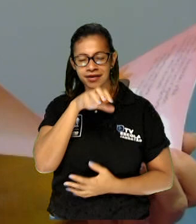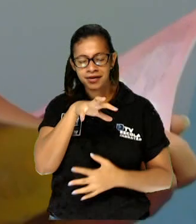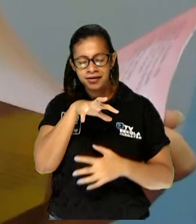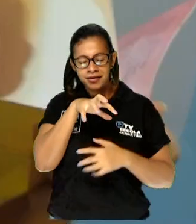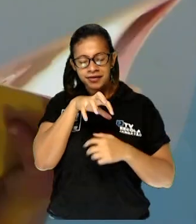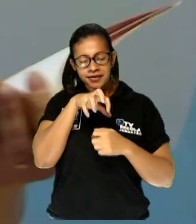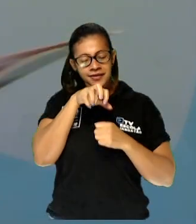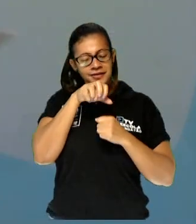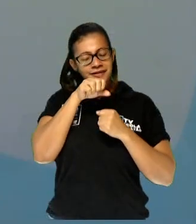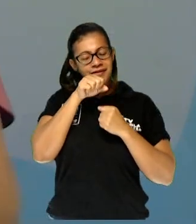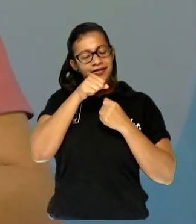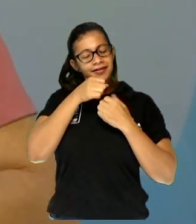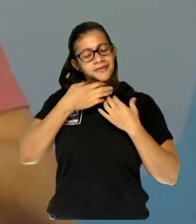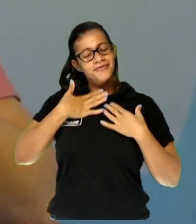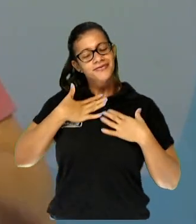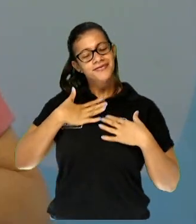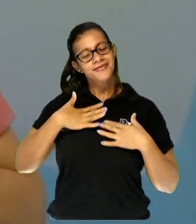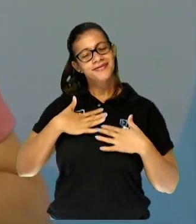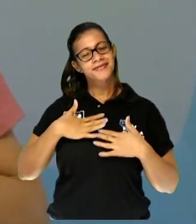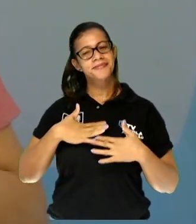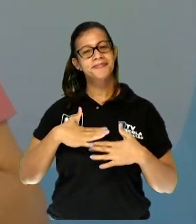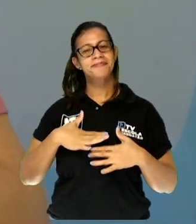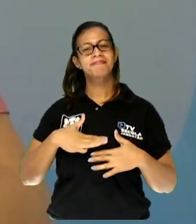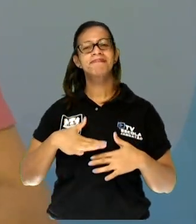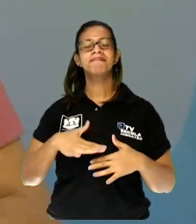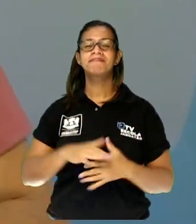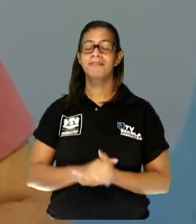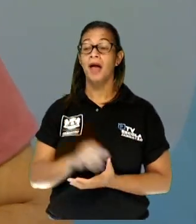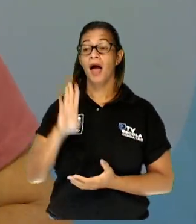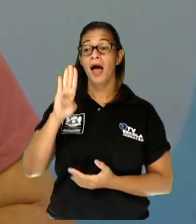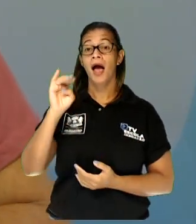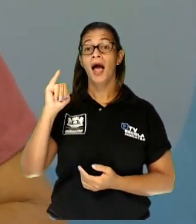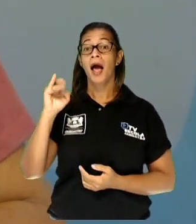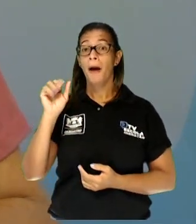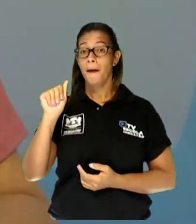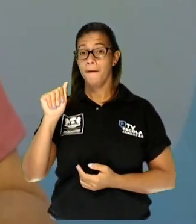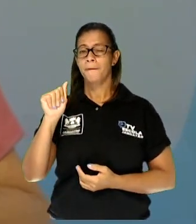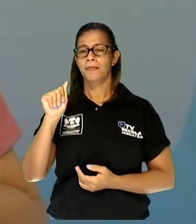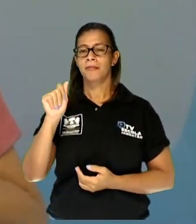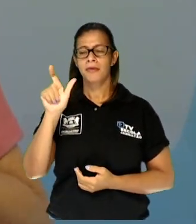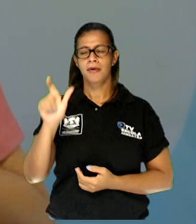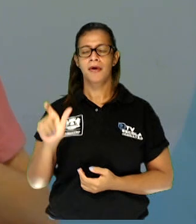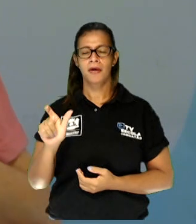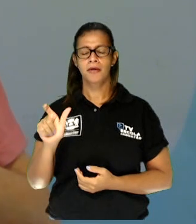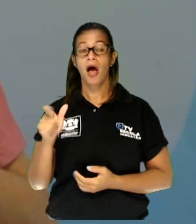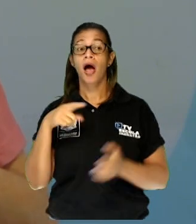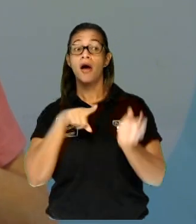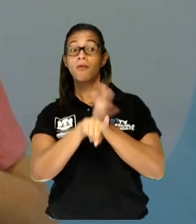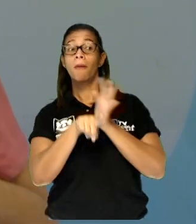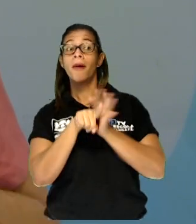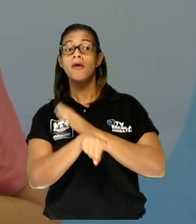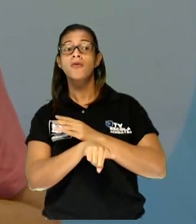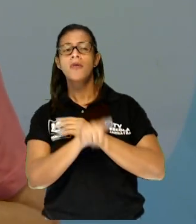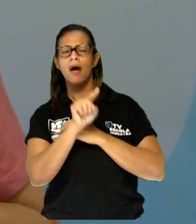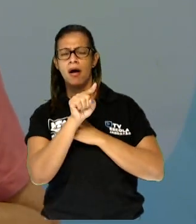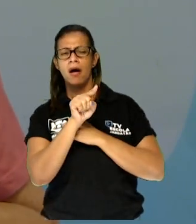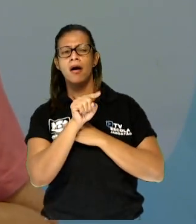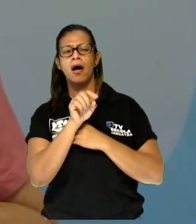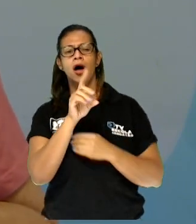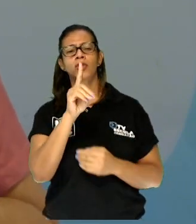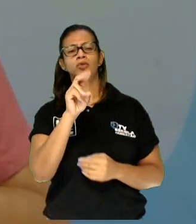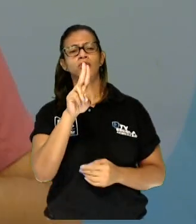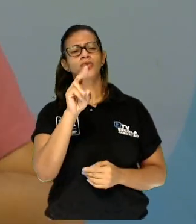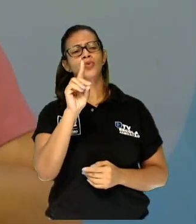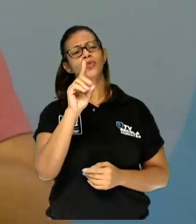suspirar. Aí Bia disse: Eu já sei. Eu vou perguntar para Duda. Duda, mãe tem cheiro de